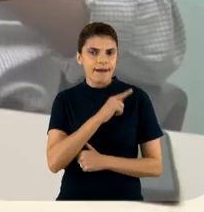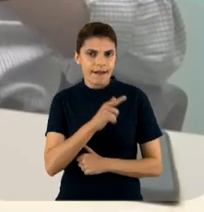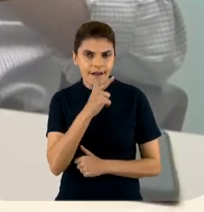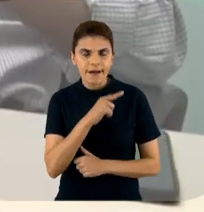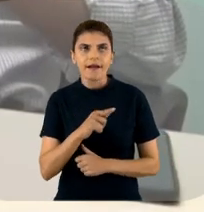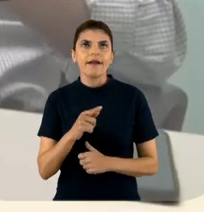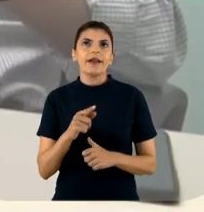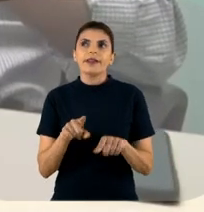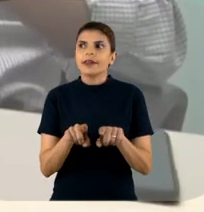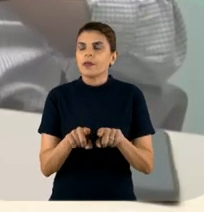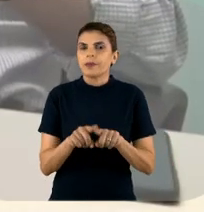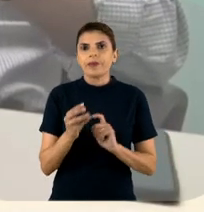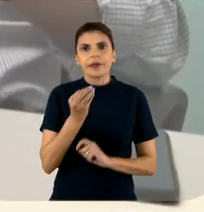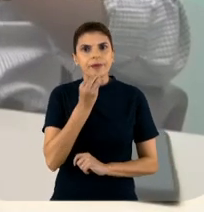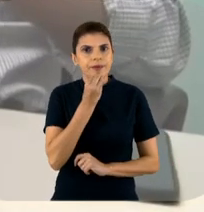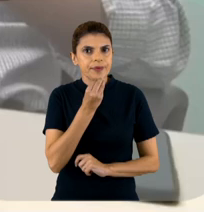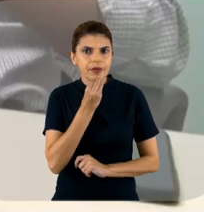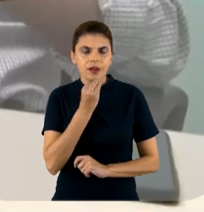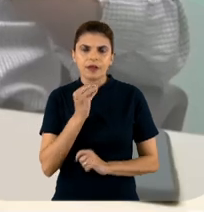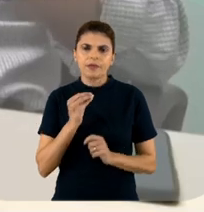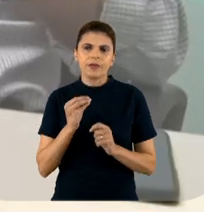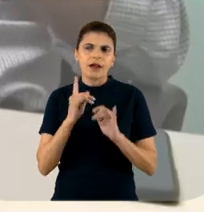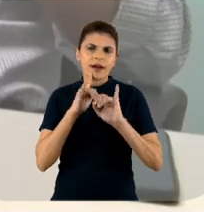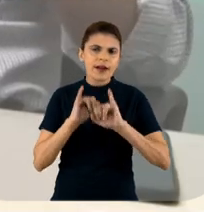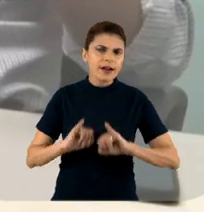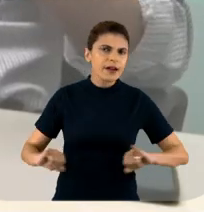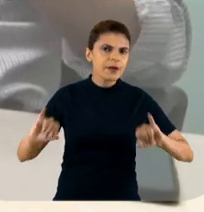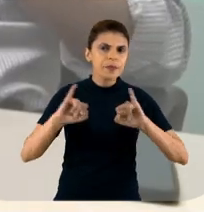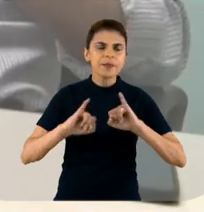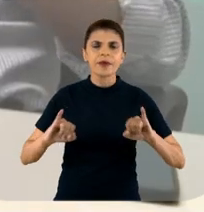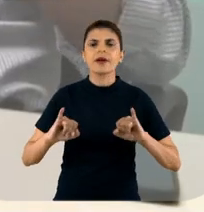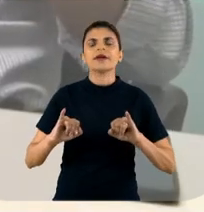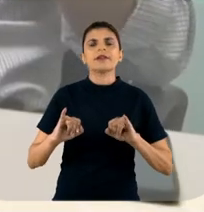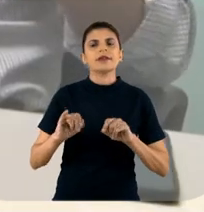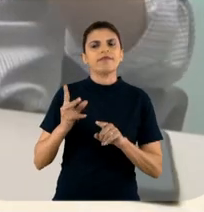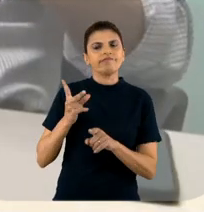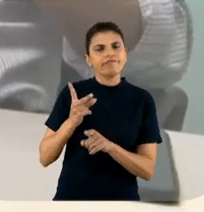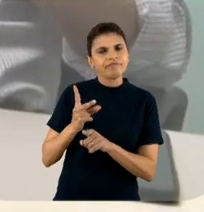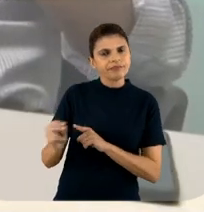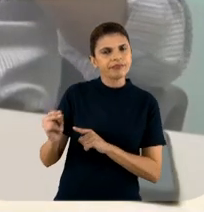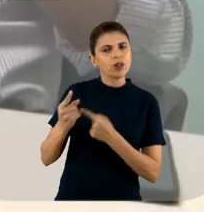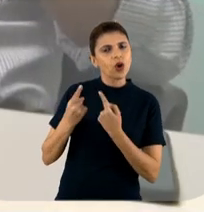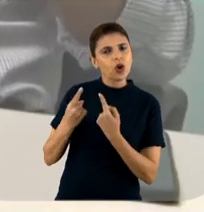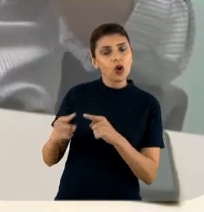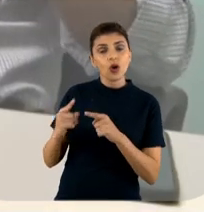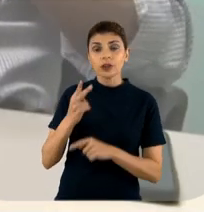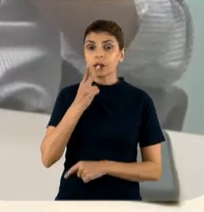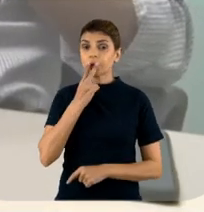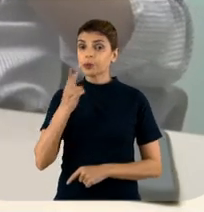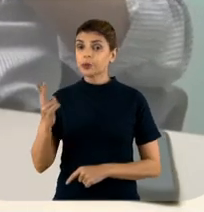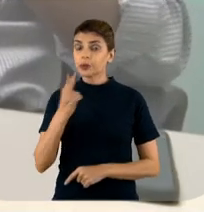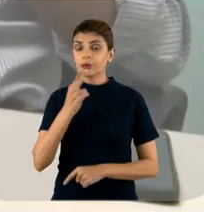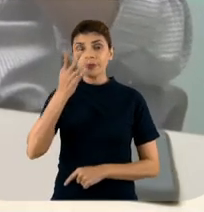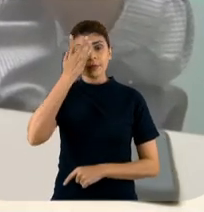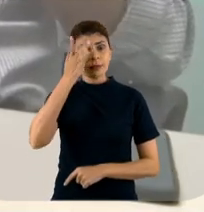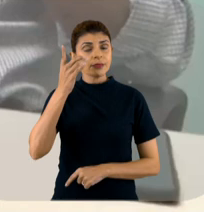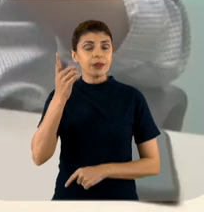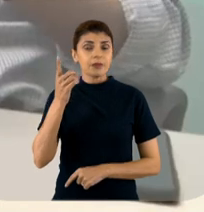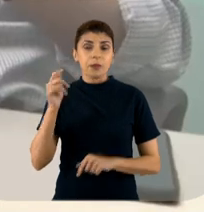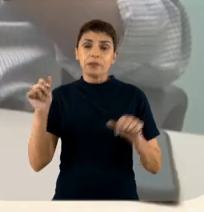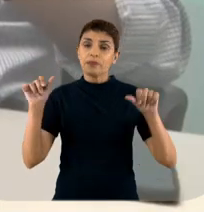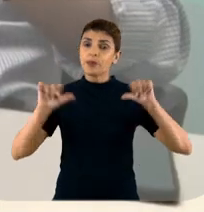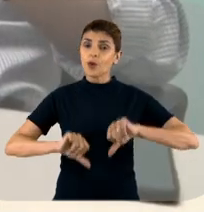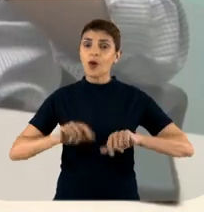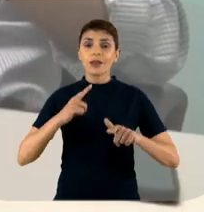geral né Eh eh evidentemente todos as campanhas antitabagismo né são extremamente importantes porque são as pessoas mais